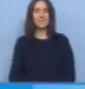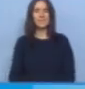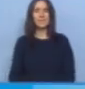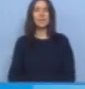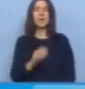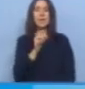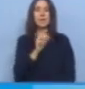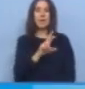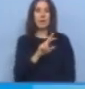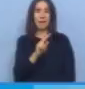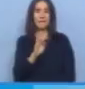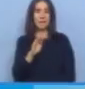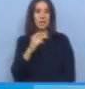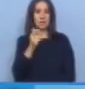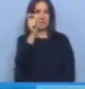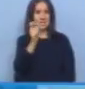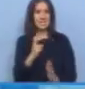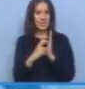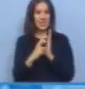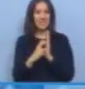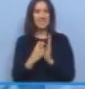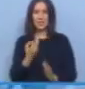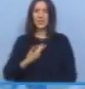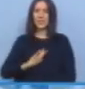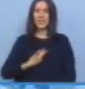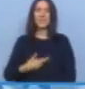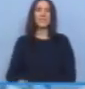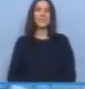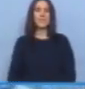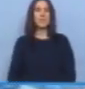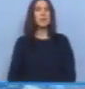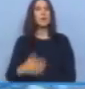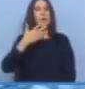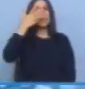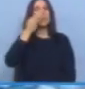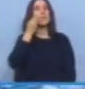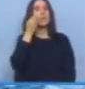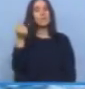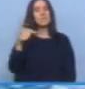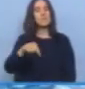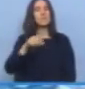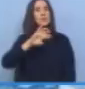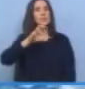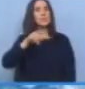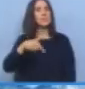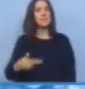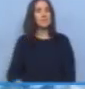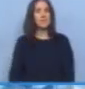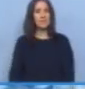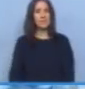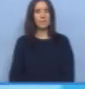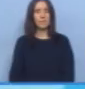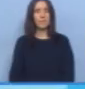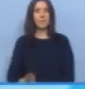Rafat, sírio, como é que um dia chegou aqui ao nosso país?